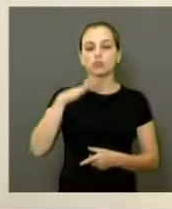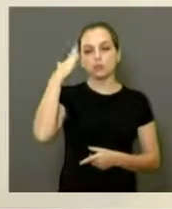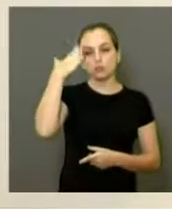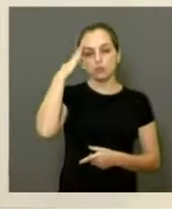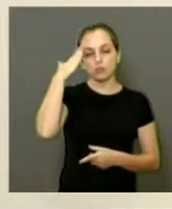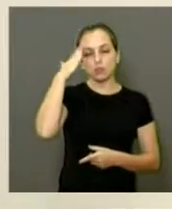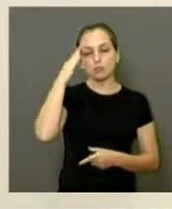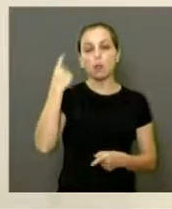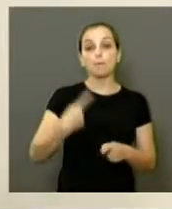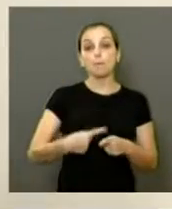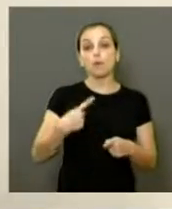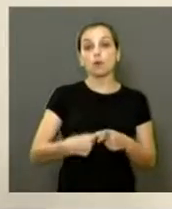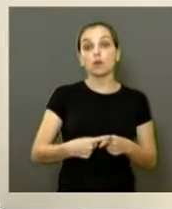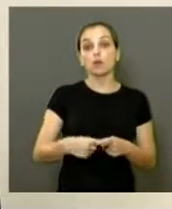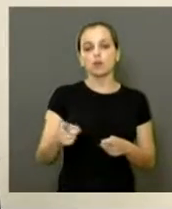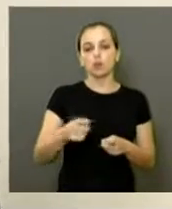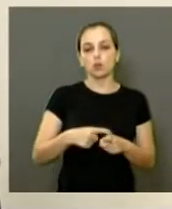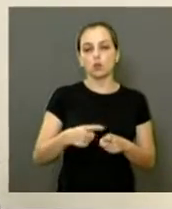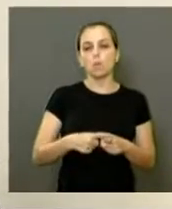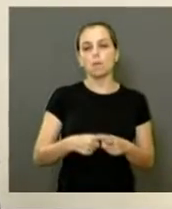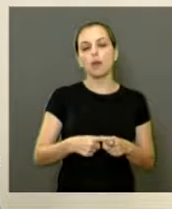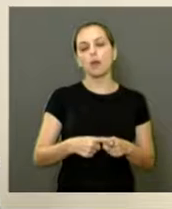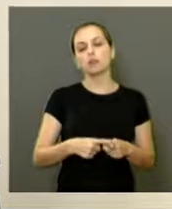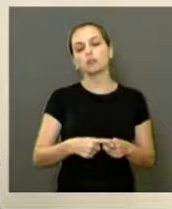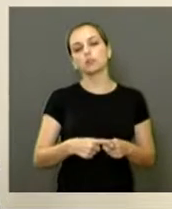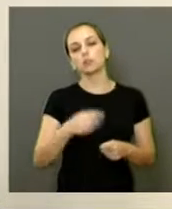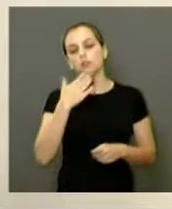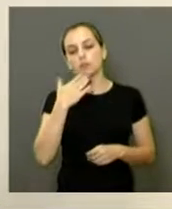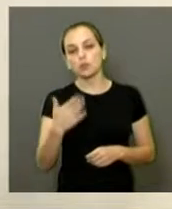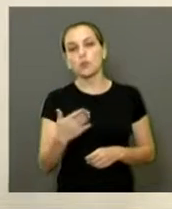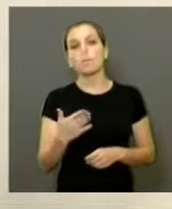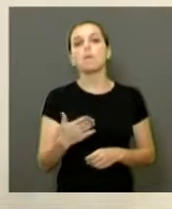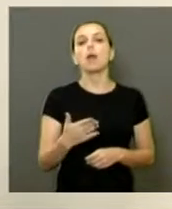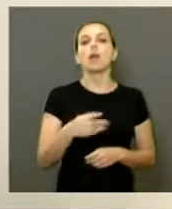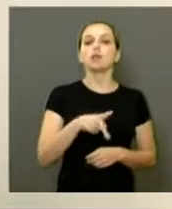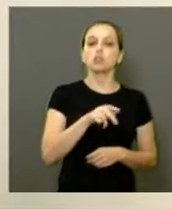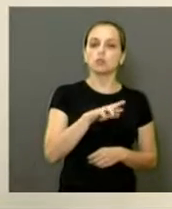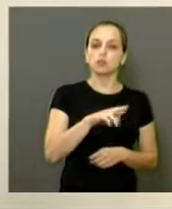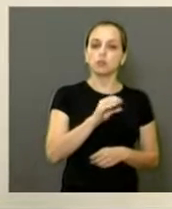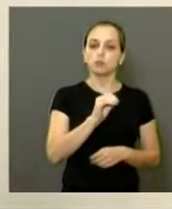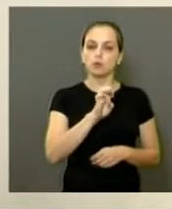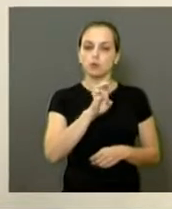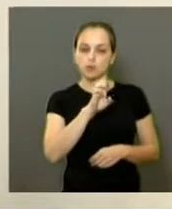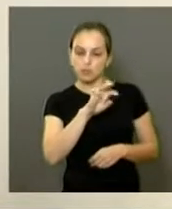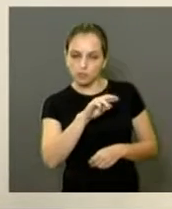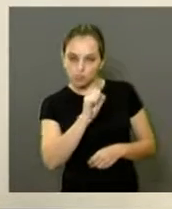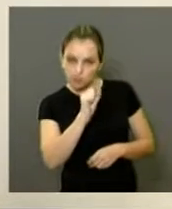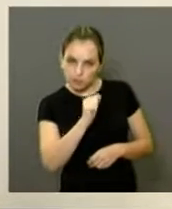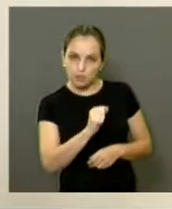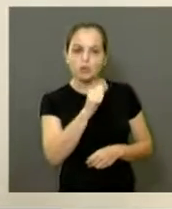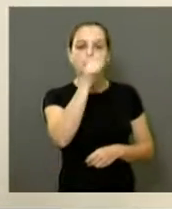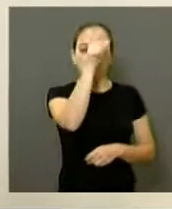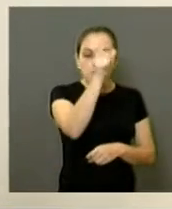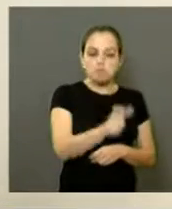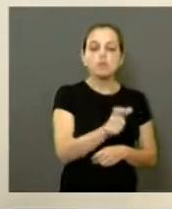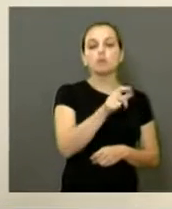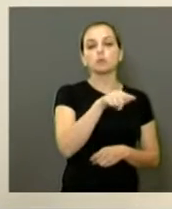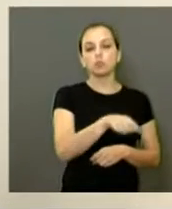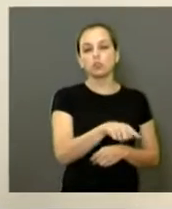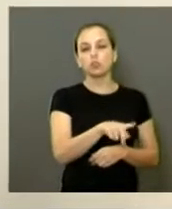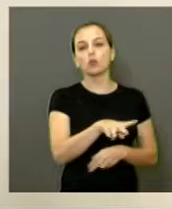porque é que o médico solicitou determinada se para determinado paciente se o material que havia na santa casa